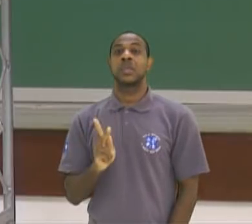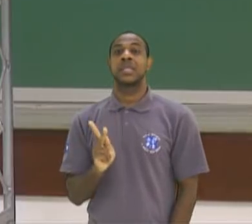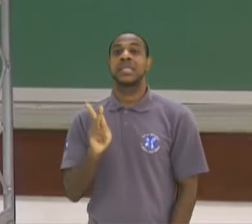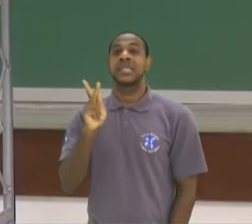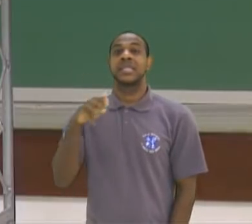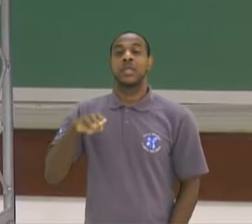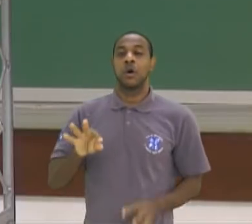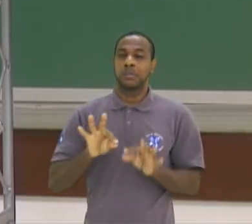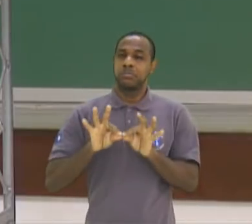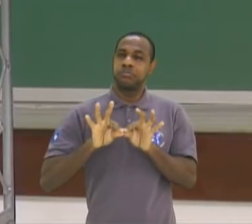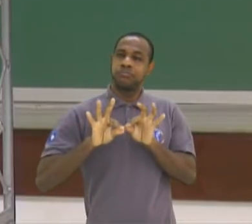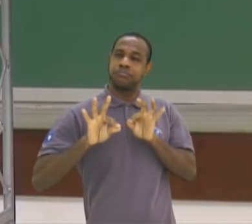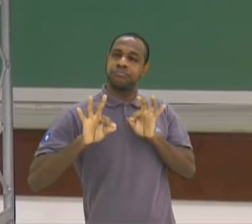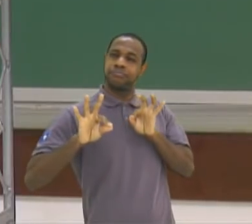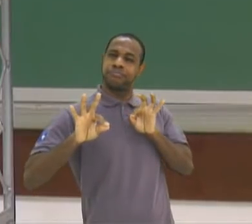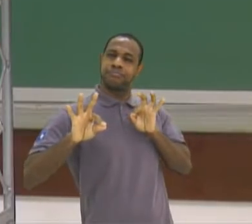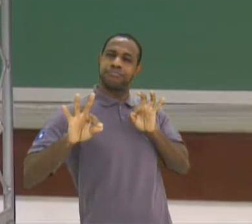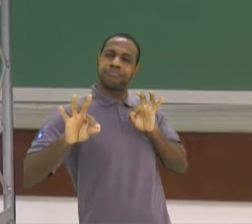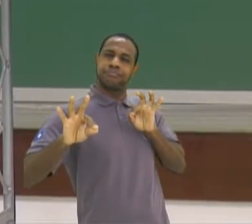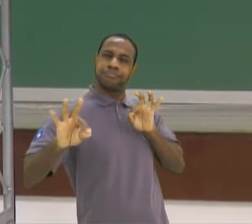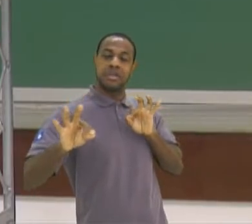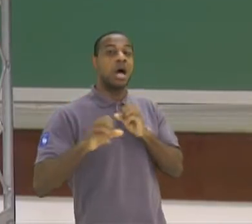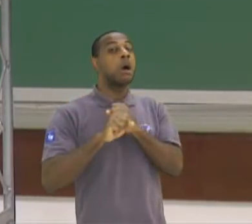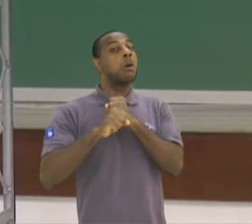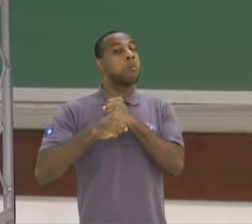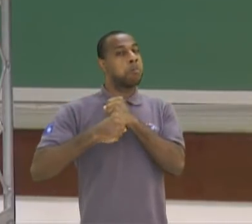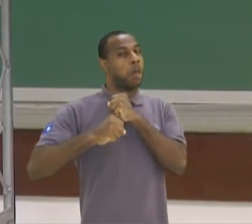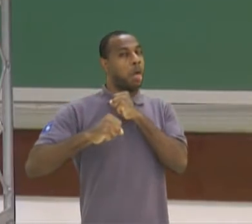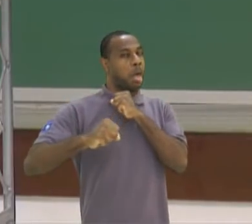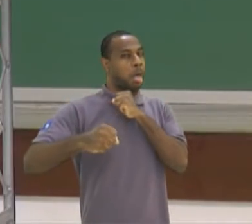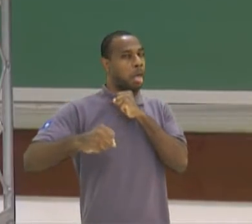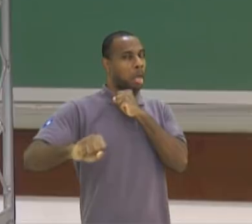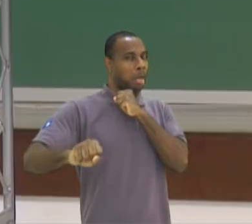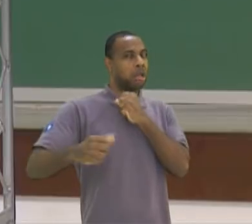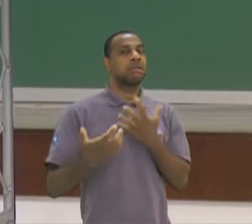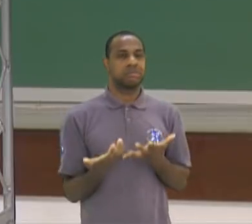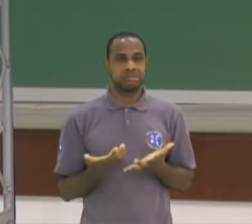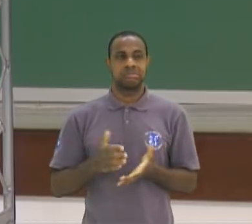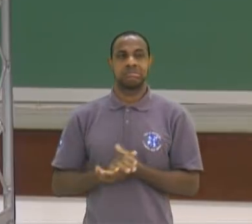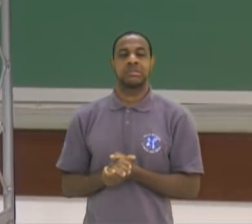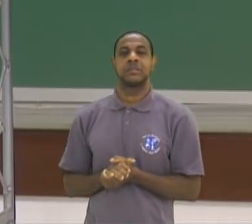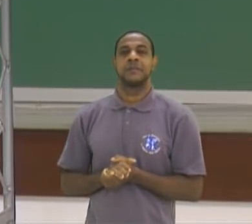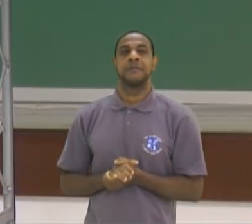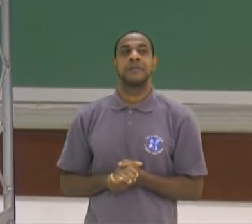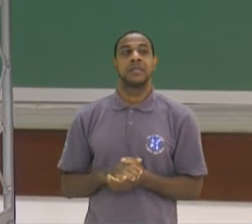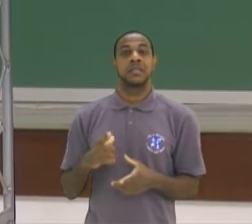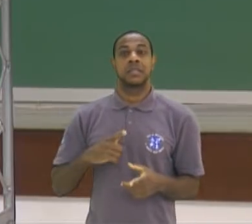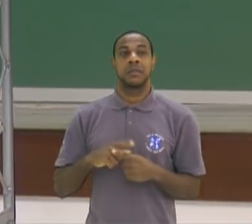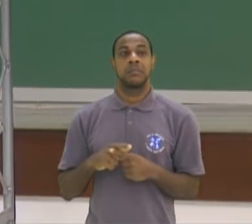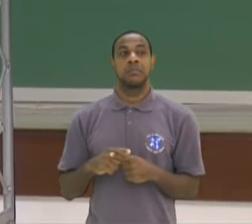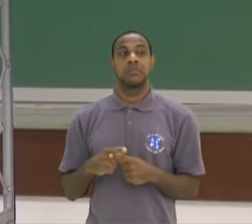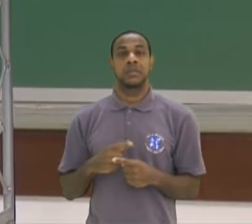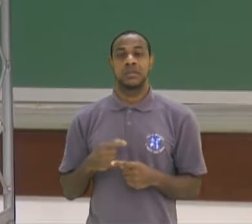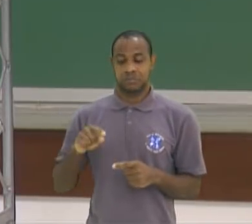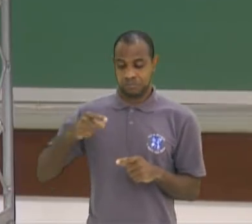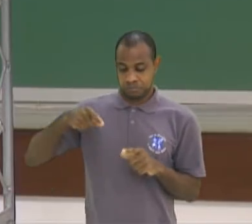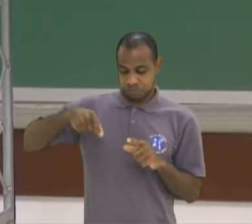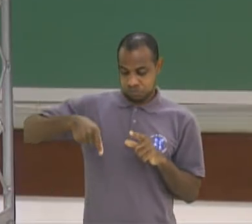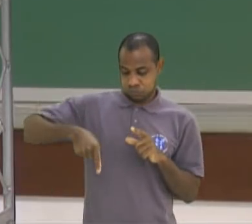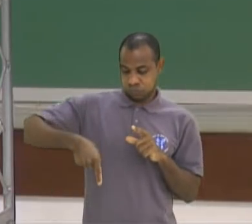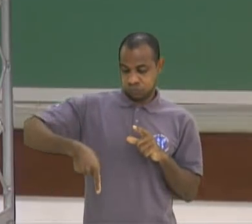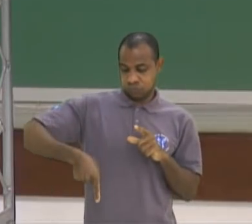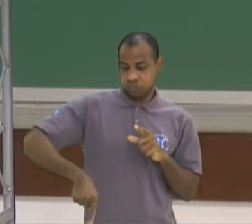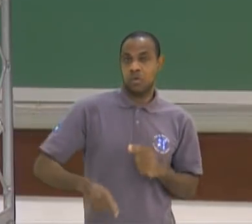de comprimento por 3 km de largura e 850 metros de